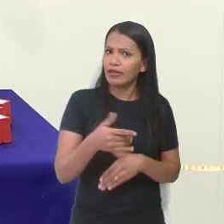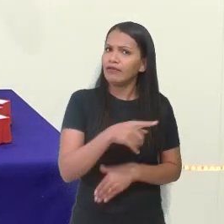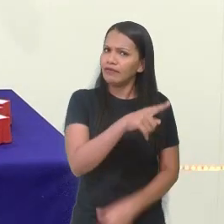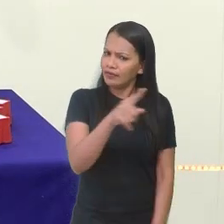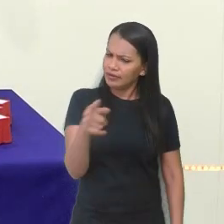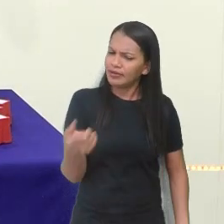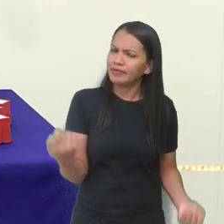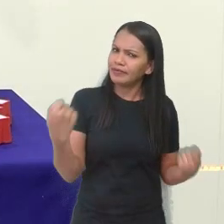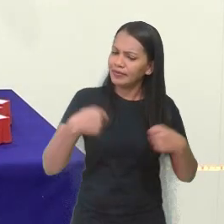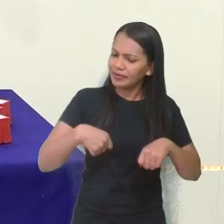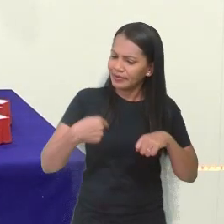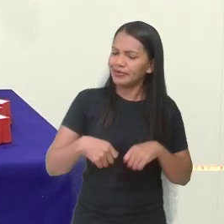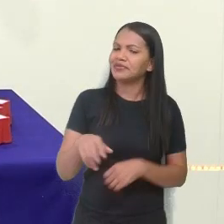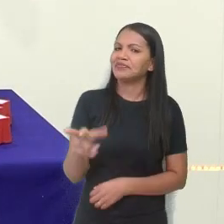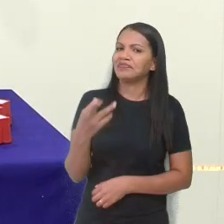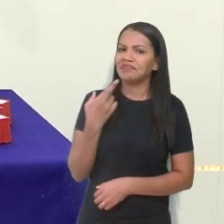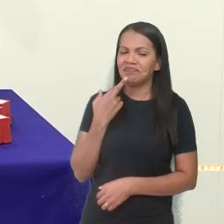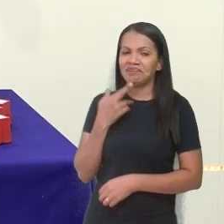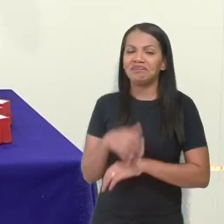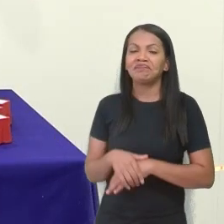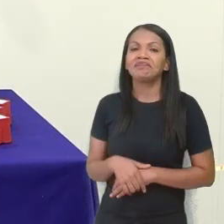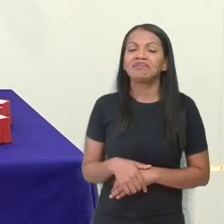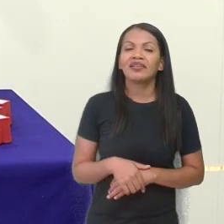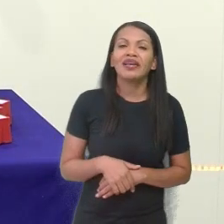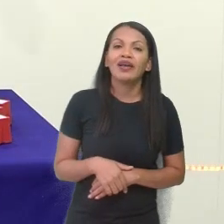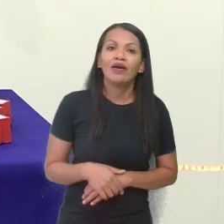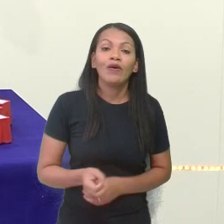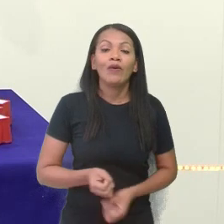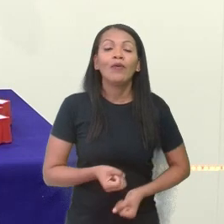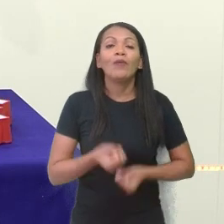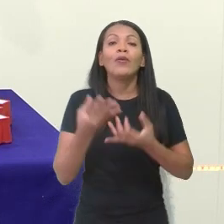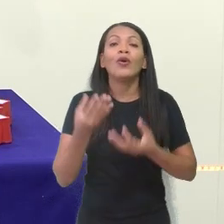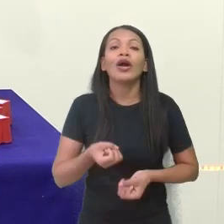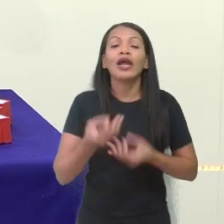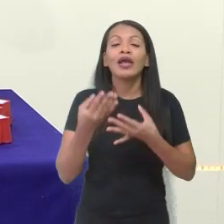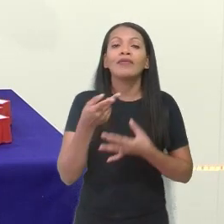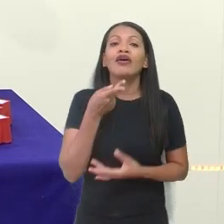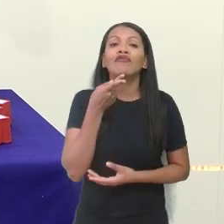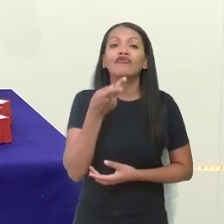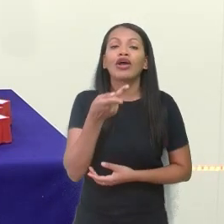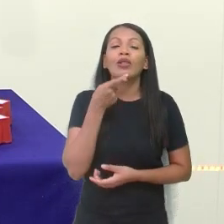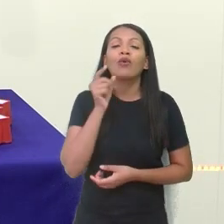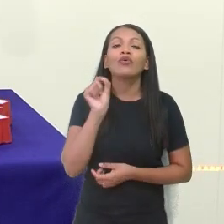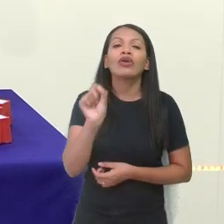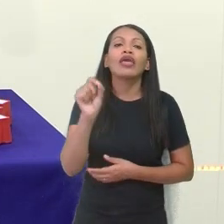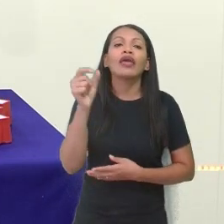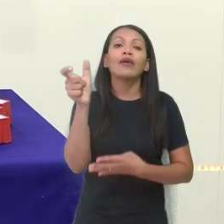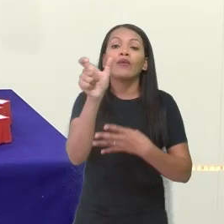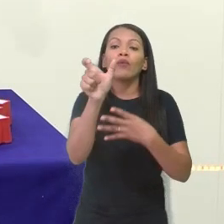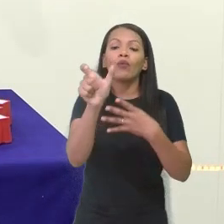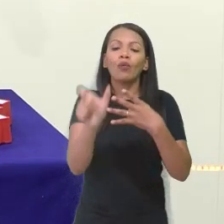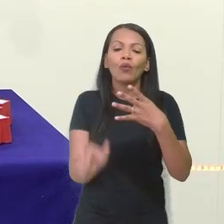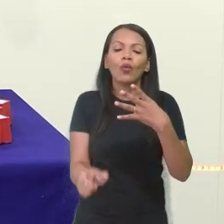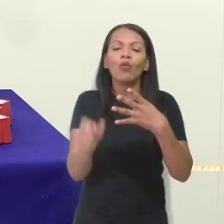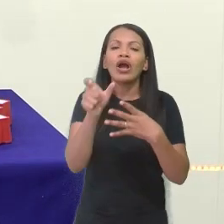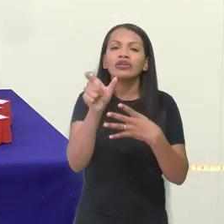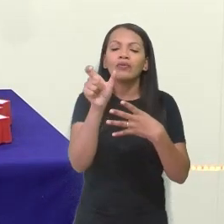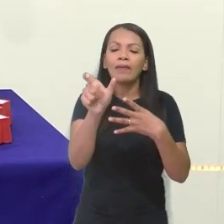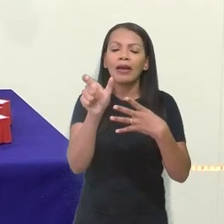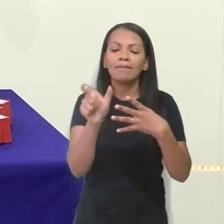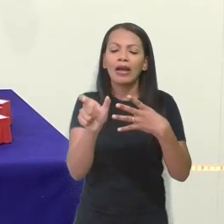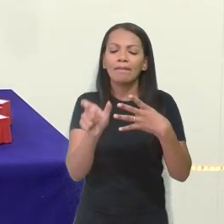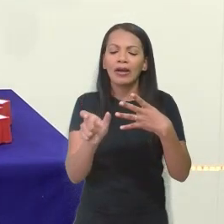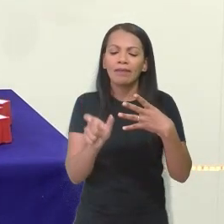dizer. Olha só, Sim. o poema falou de 4 palavrinhas mágicas e pediu para que a